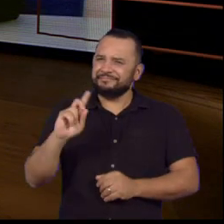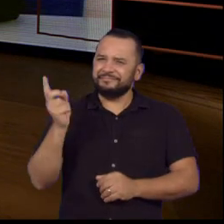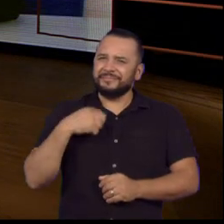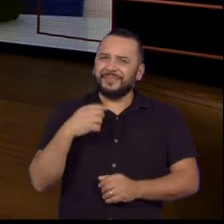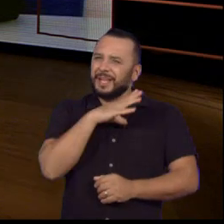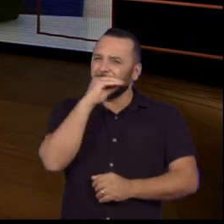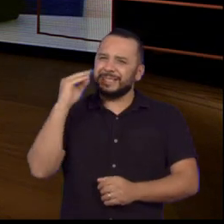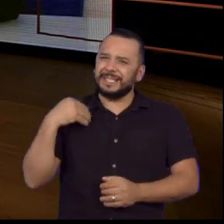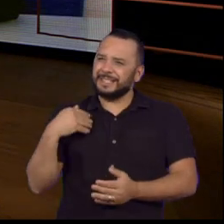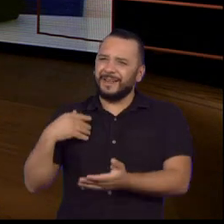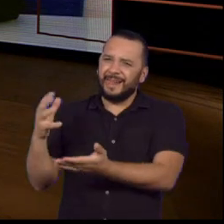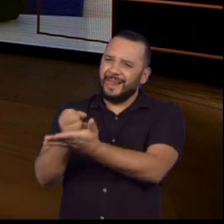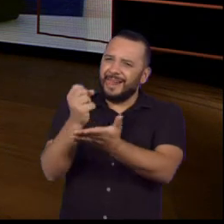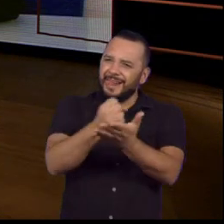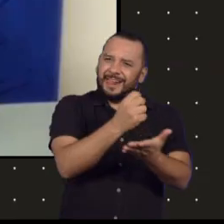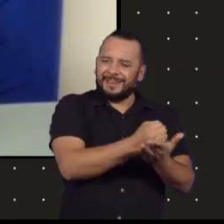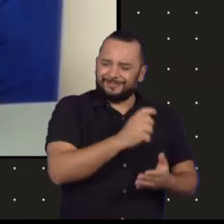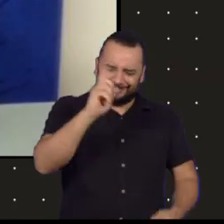não.